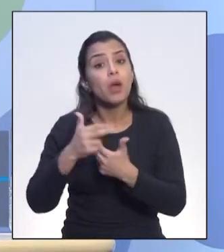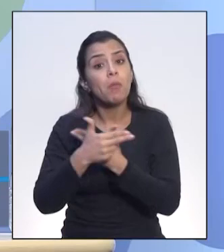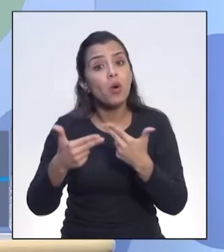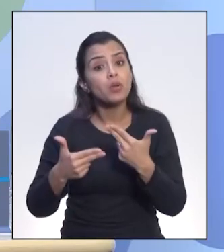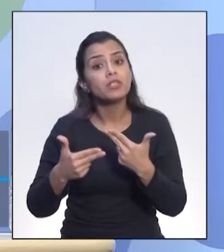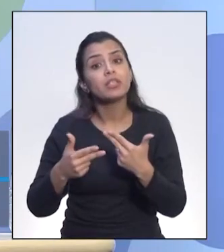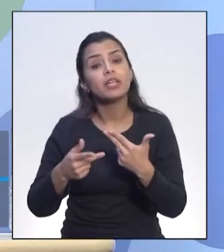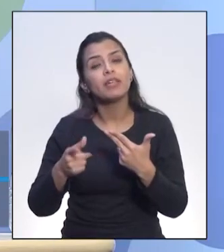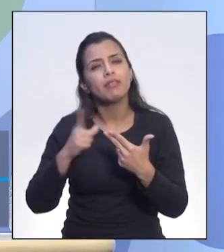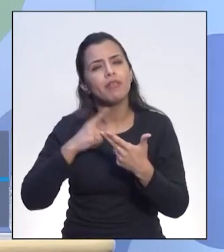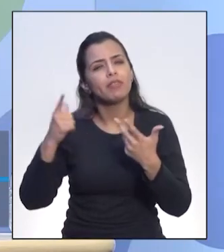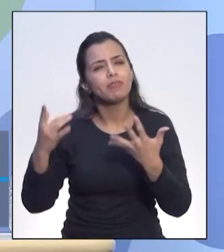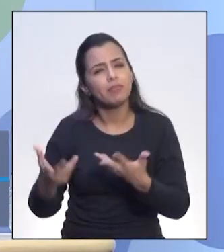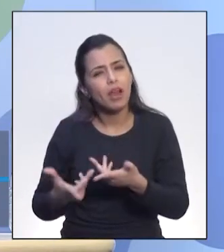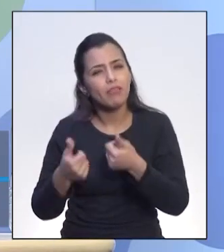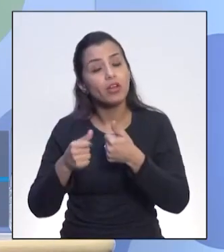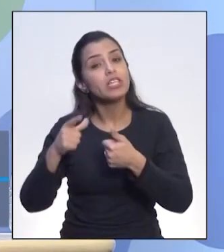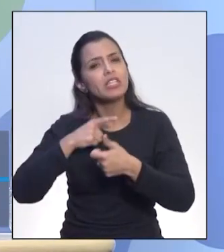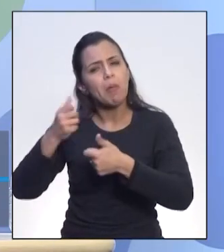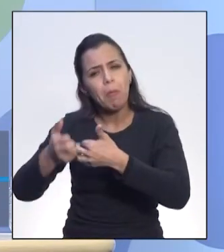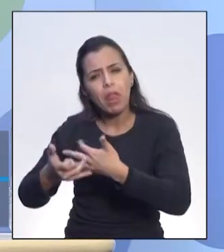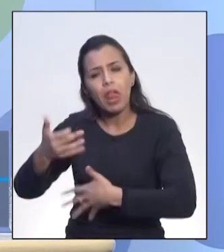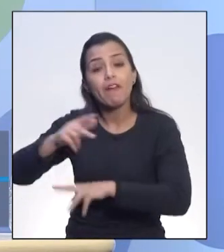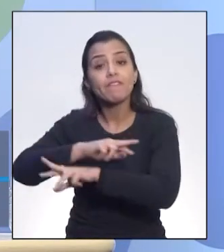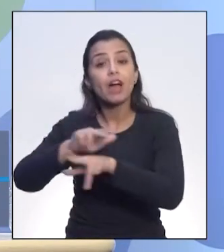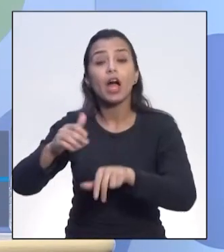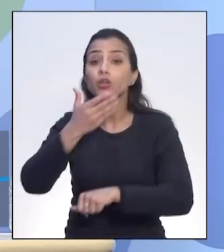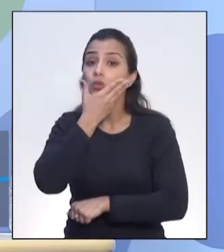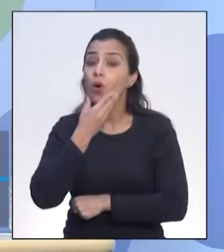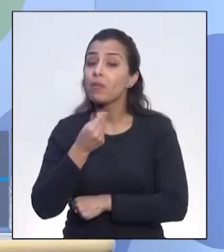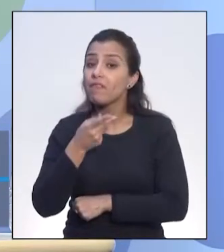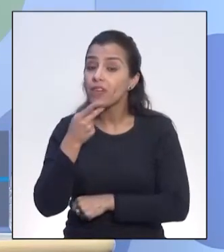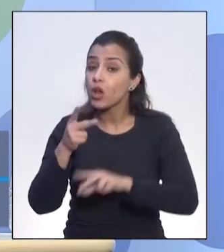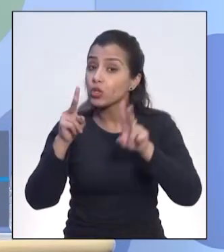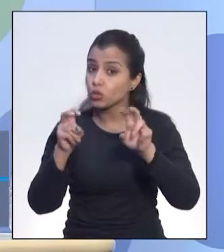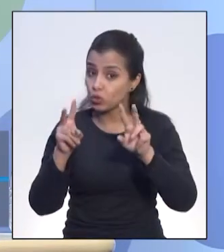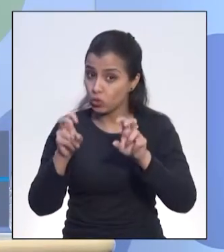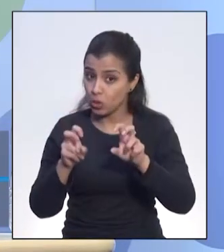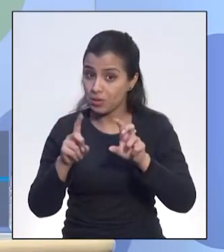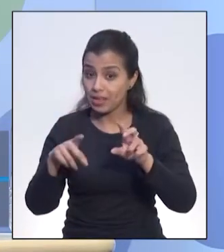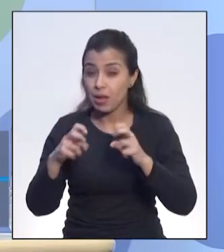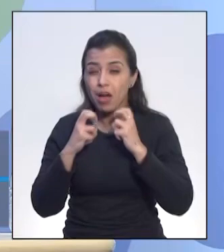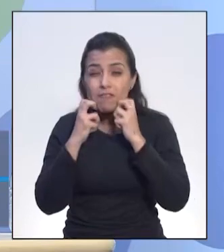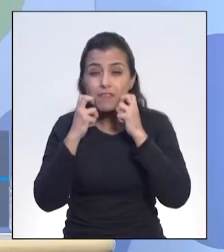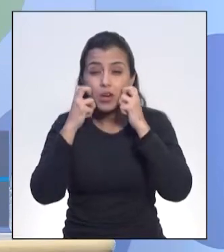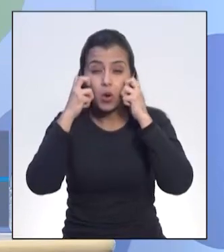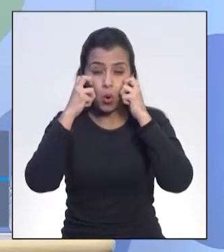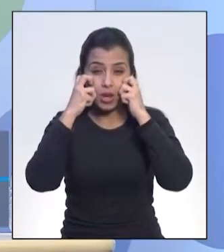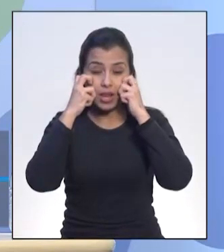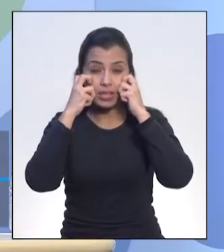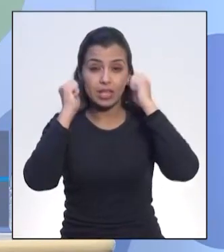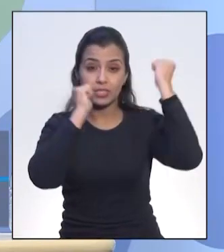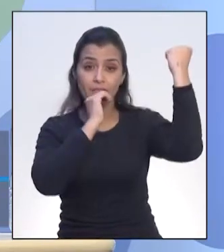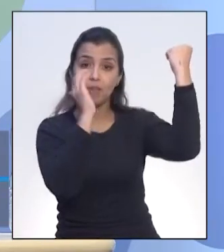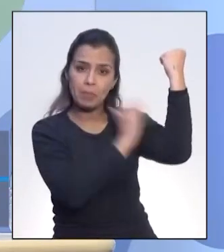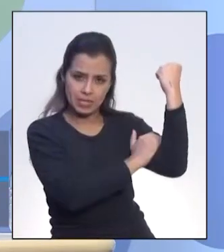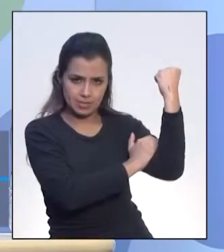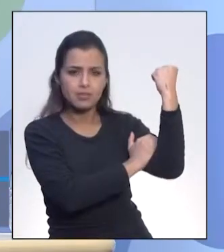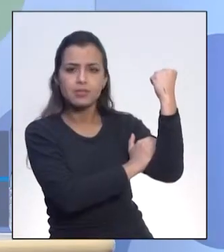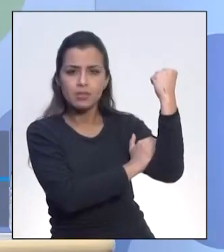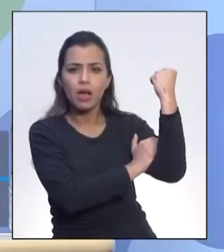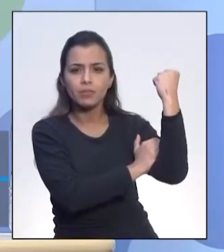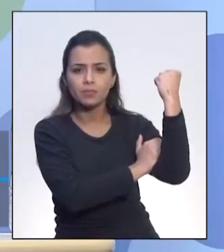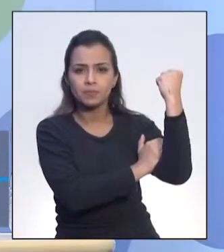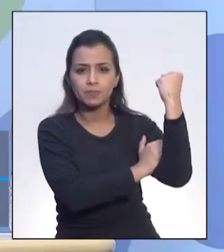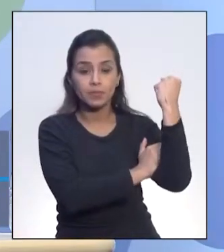muito maravilhoso é que teve vários homens que colocaram, falando sobre que é uma vergonha para a mulher ser feminista, e isso partindo